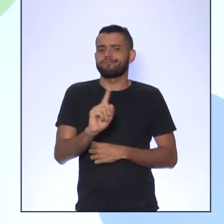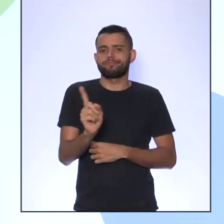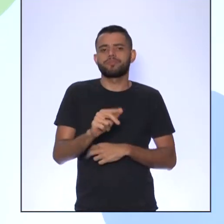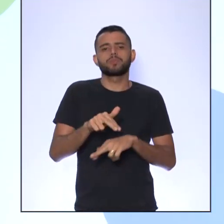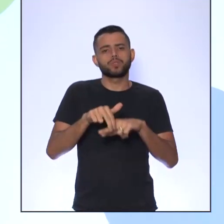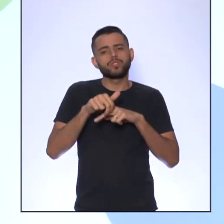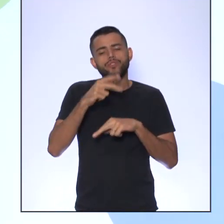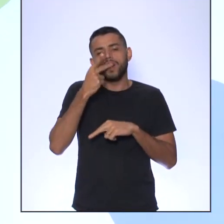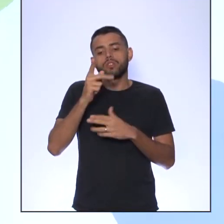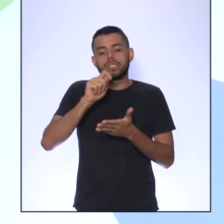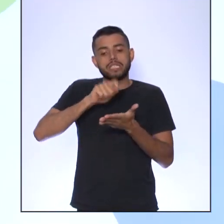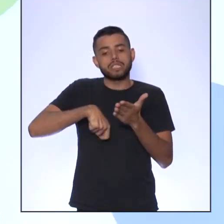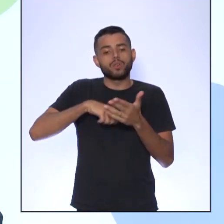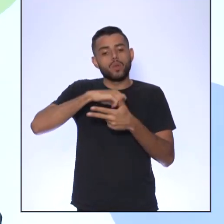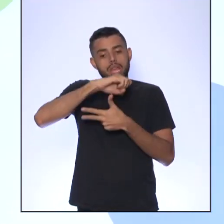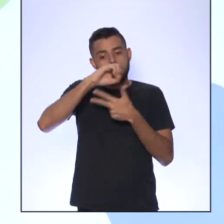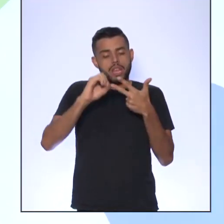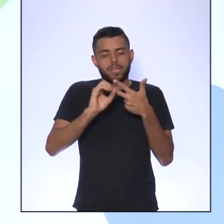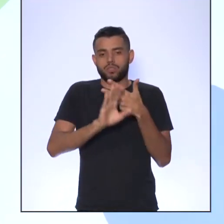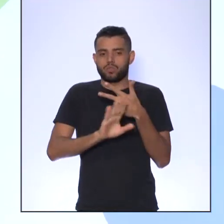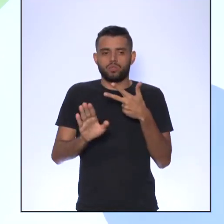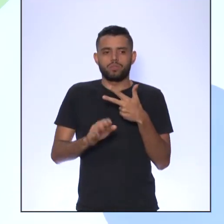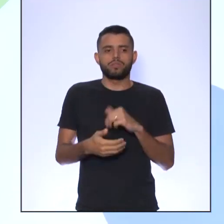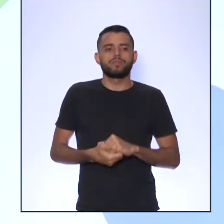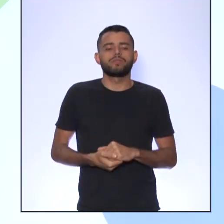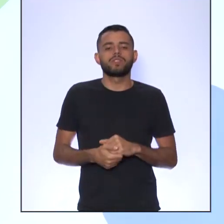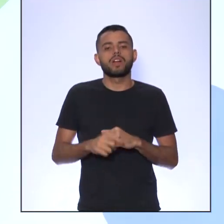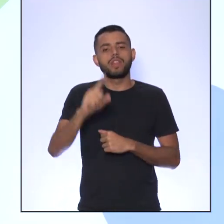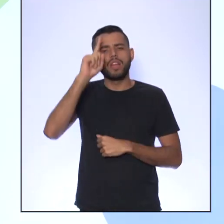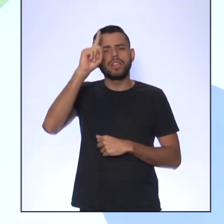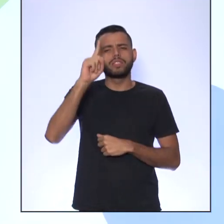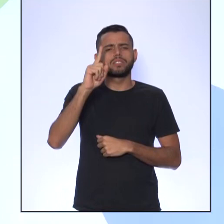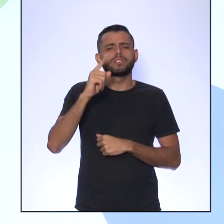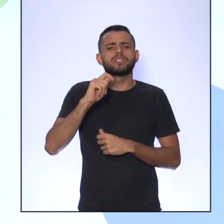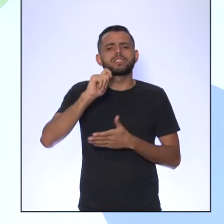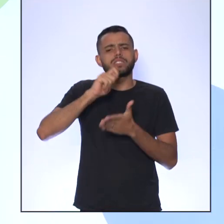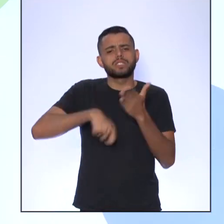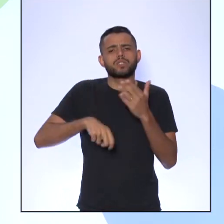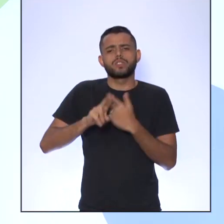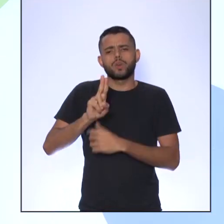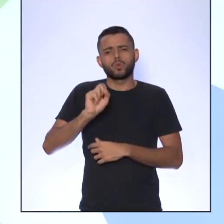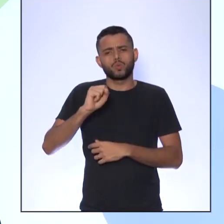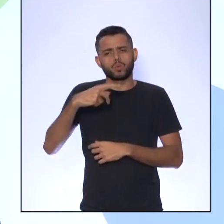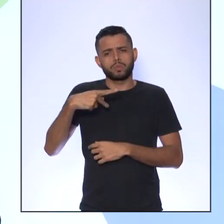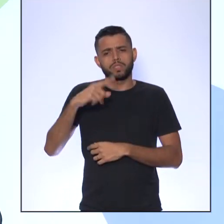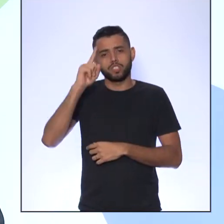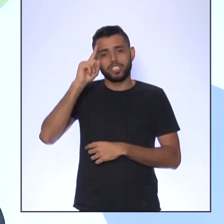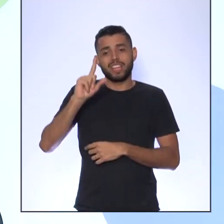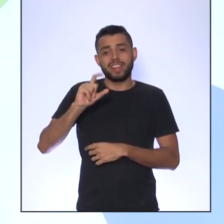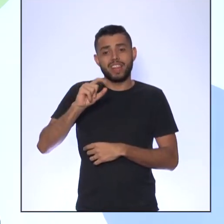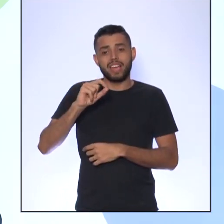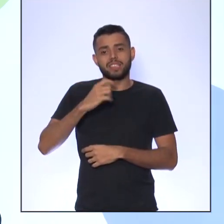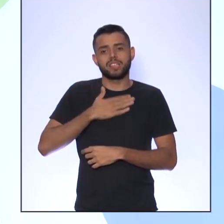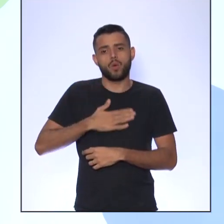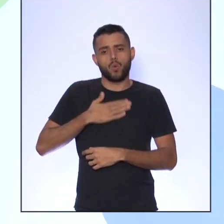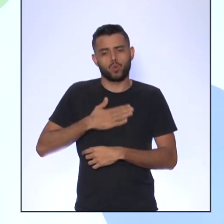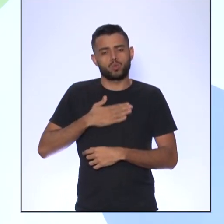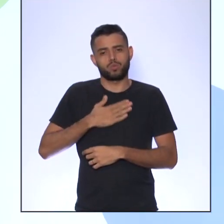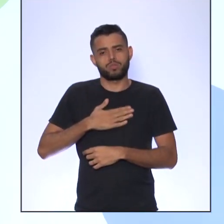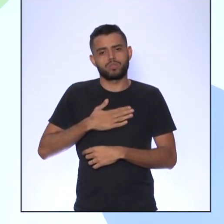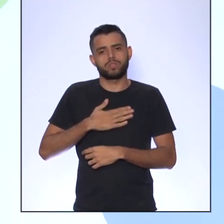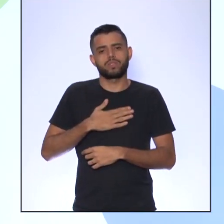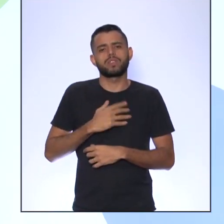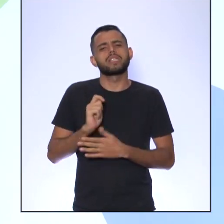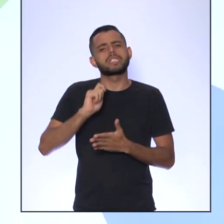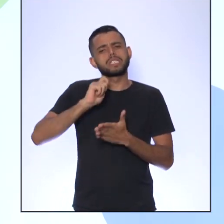inscrição do Enem, certo? Eu vou dar um exemplo. A data de inscrição do vestibular da USP é 10 de agosto. A